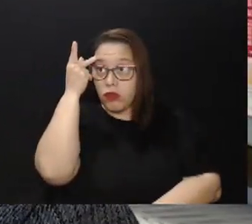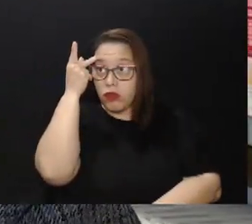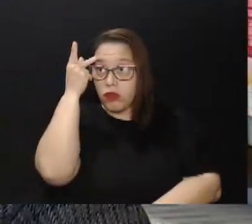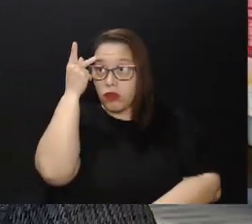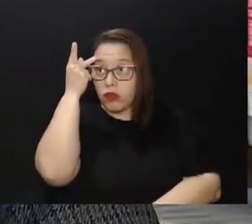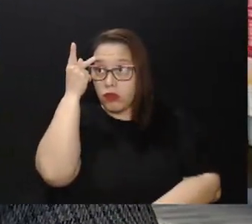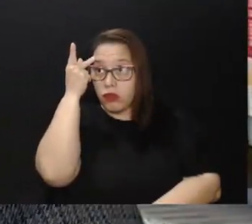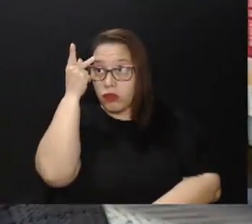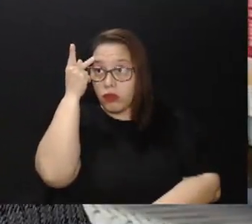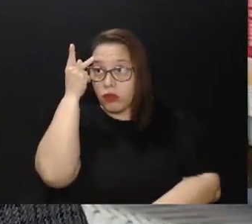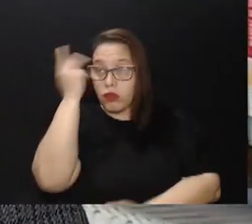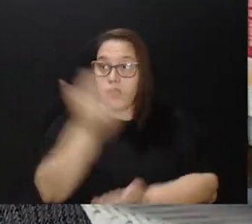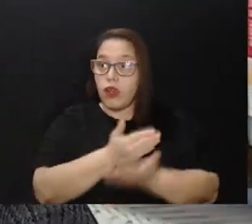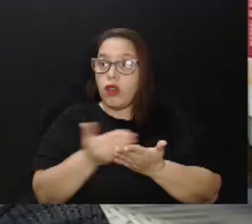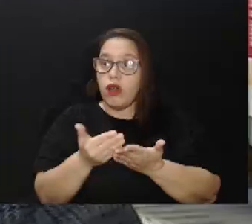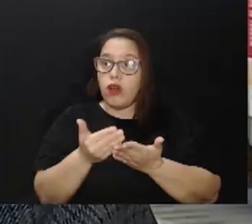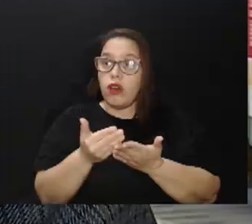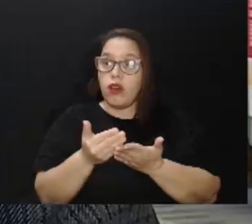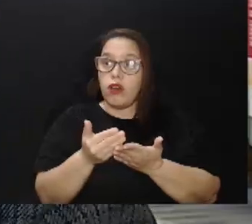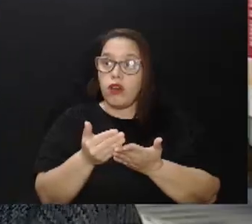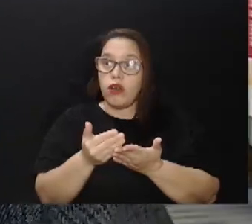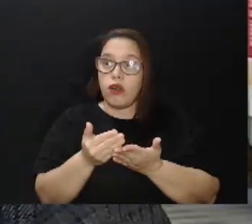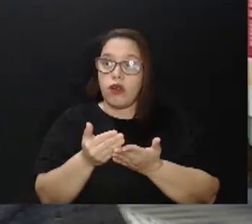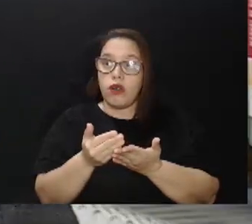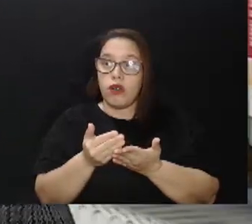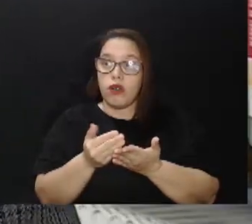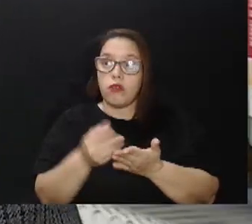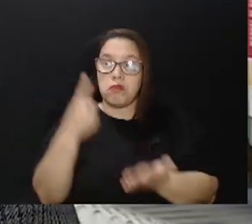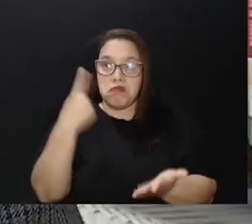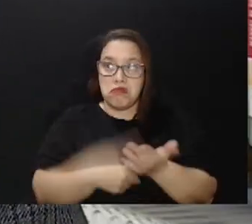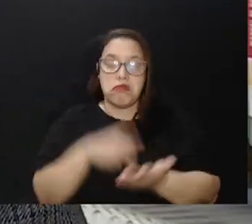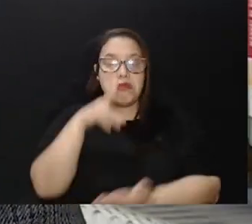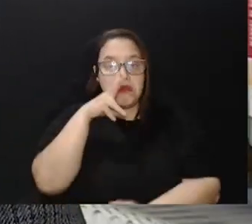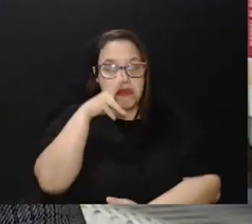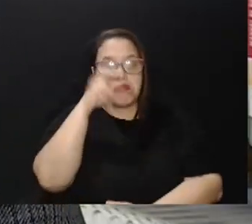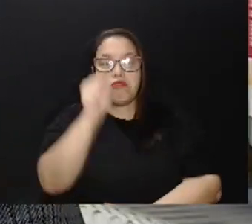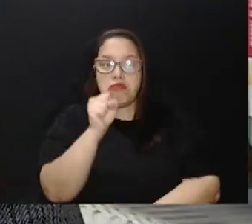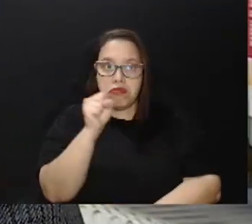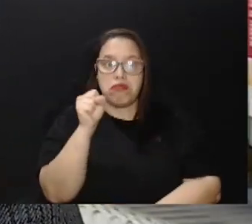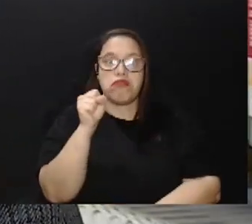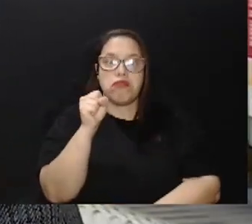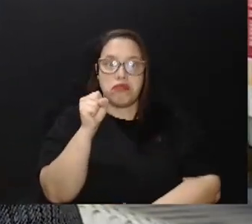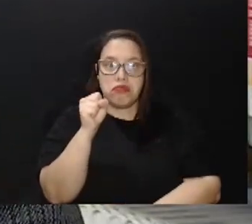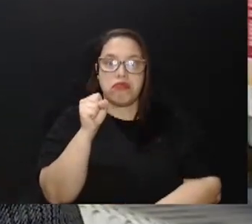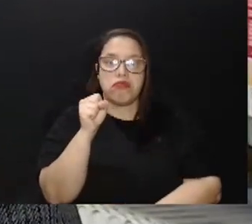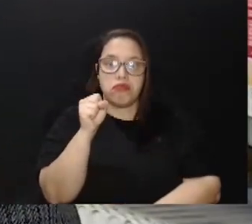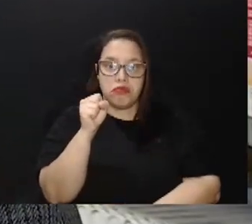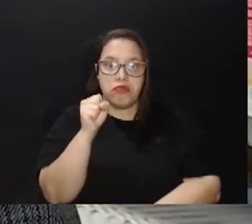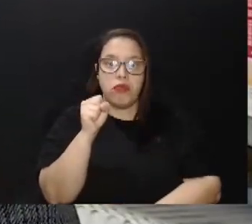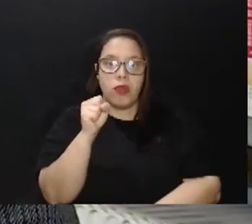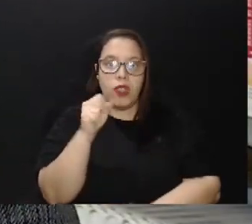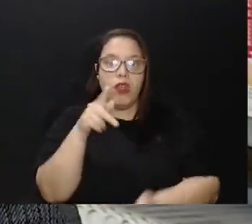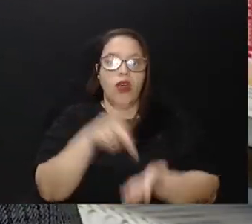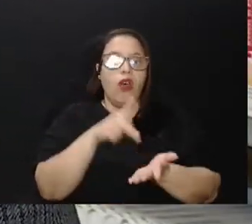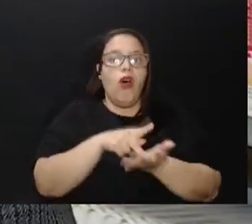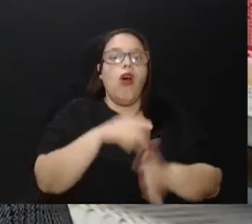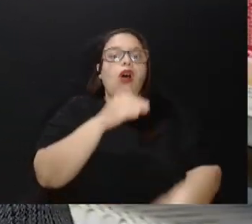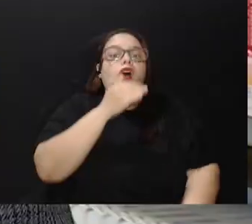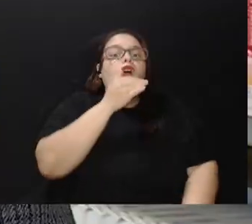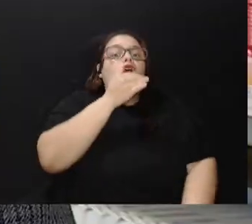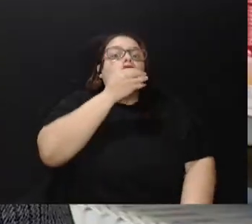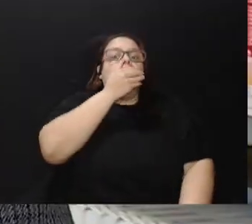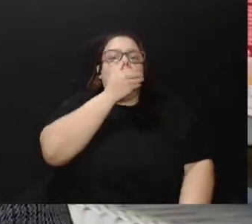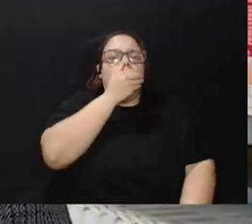seminário acabou se consolidando e sendo um polo assim, de radiação da fé reformada